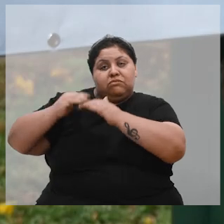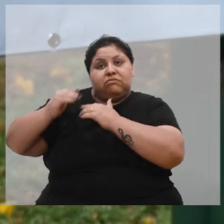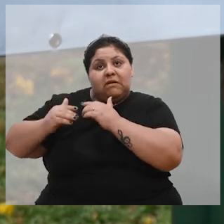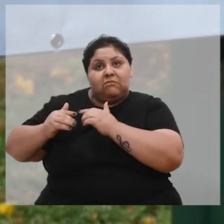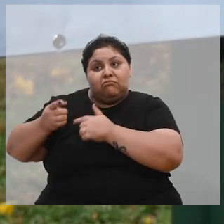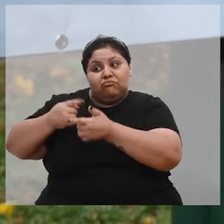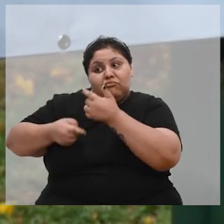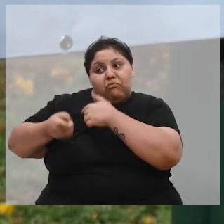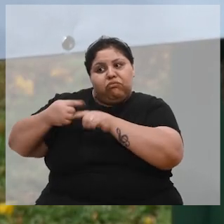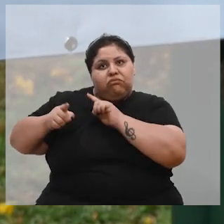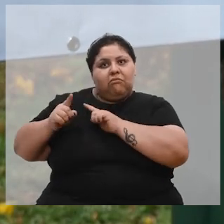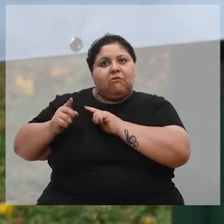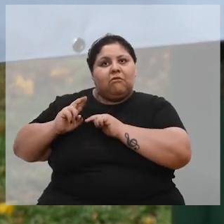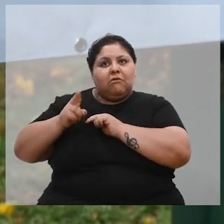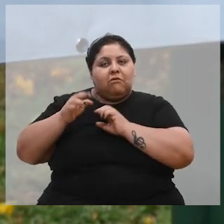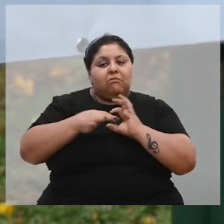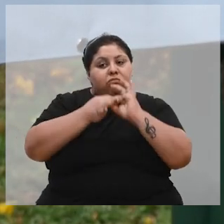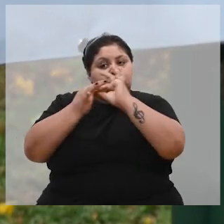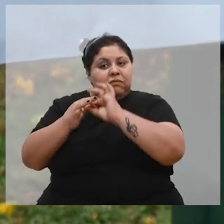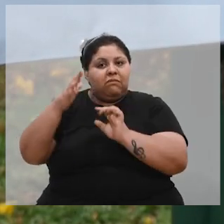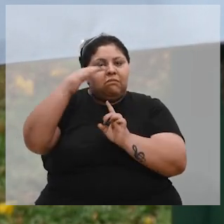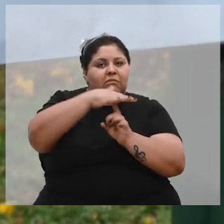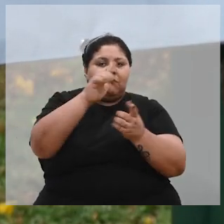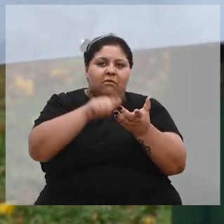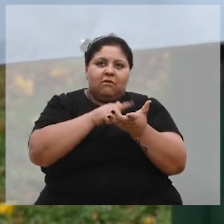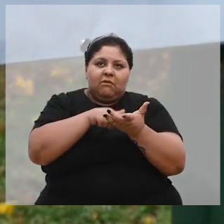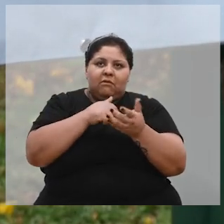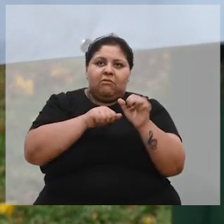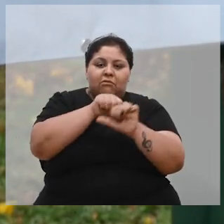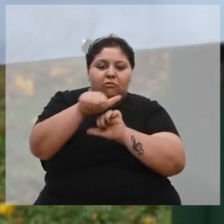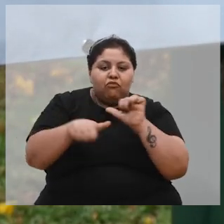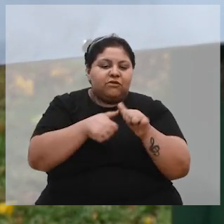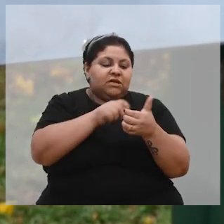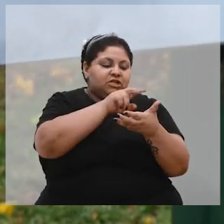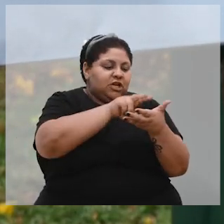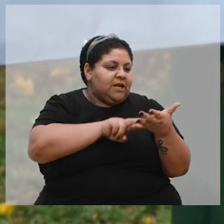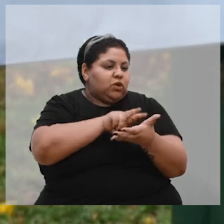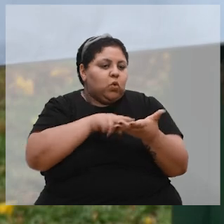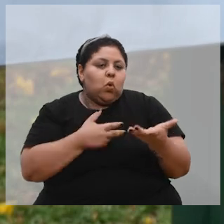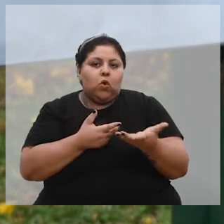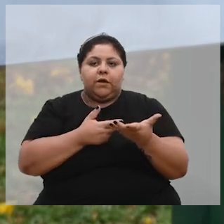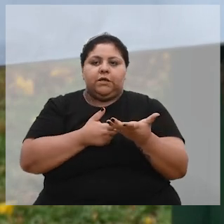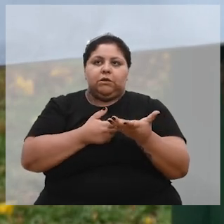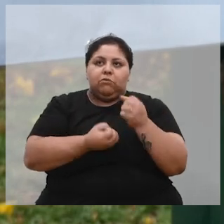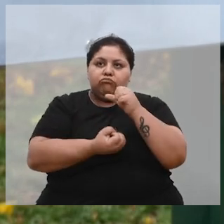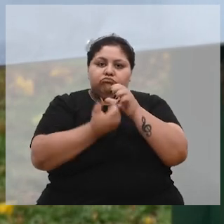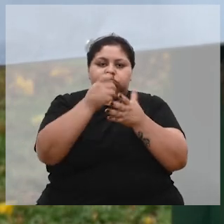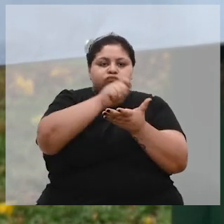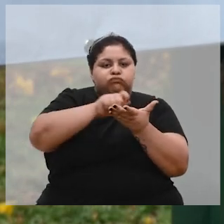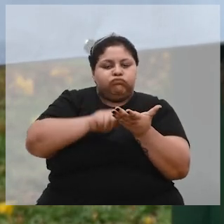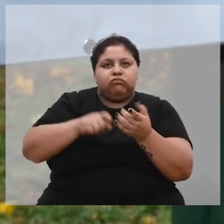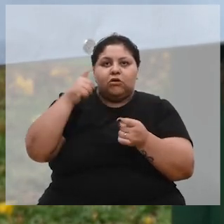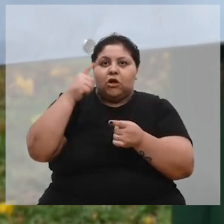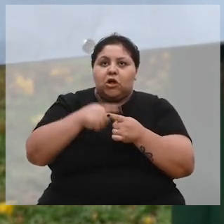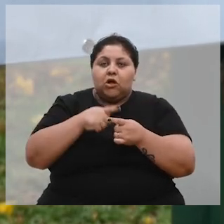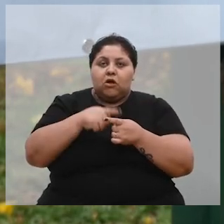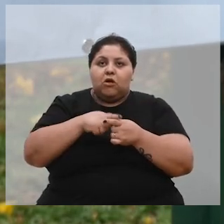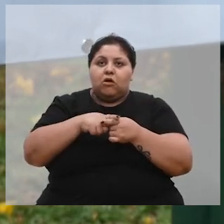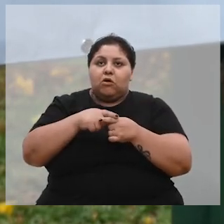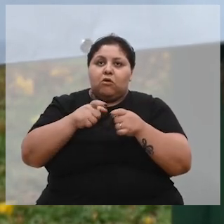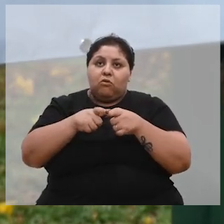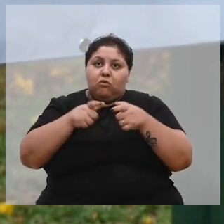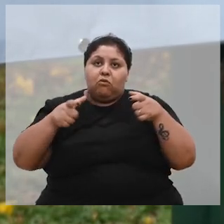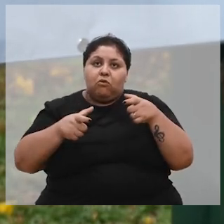de renovação constante que culmina na própria Feira do Livro. Renovação de leitores, de autores, porque o